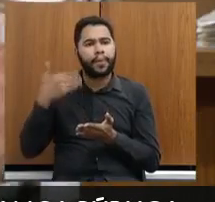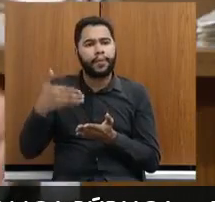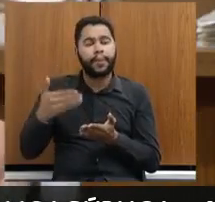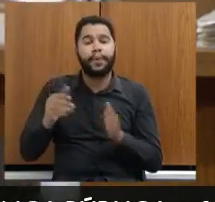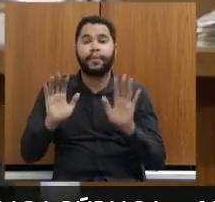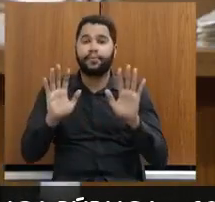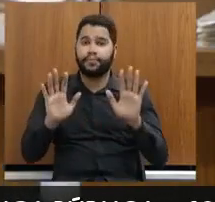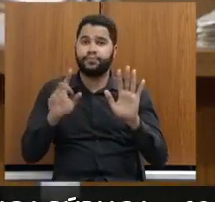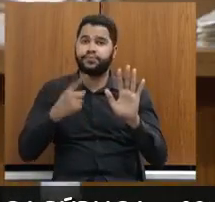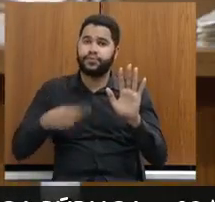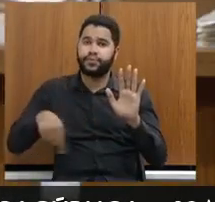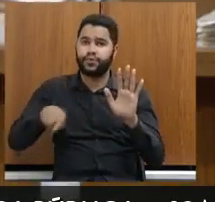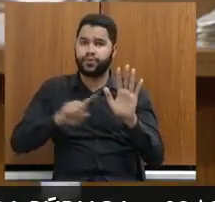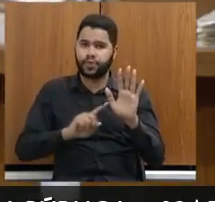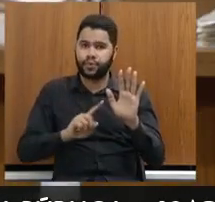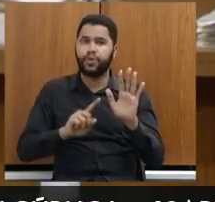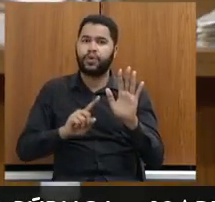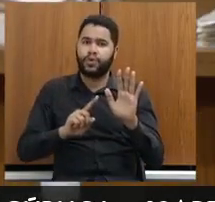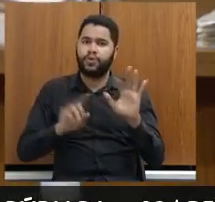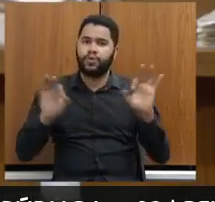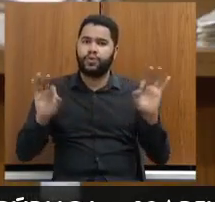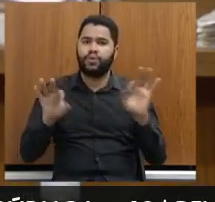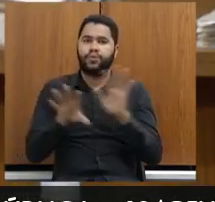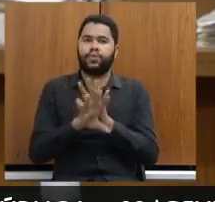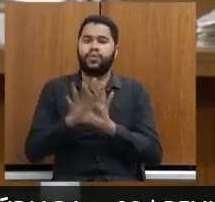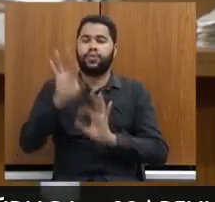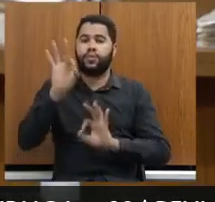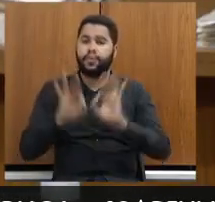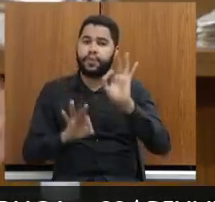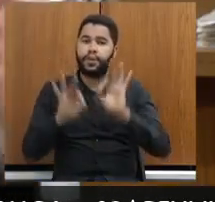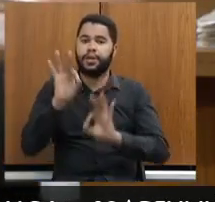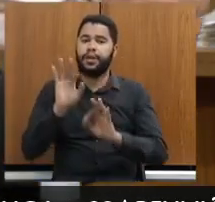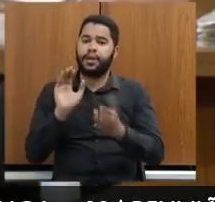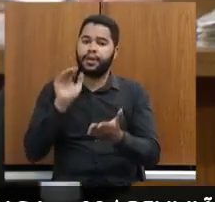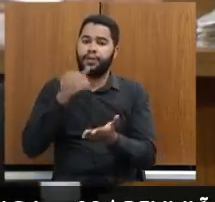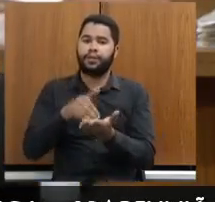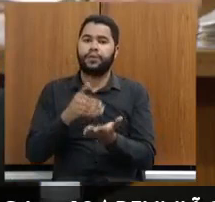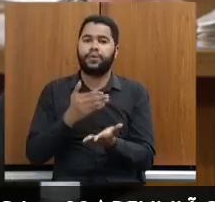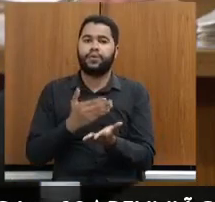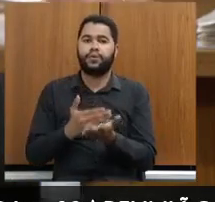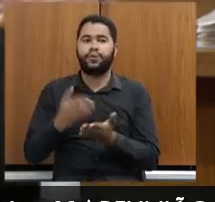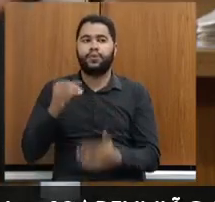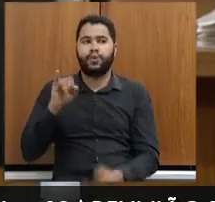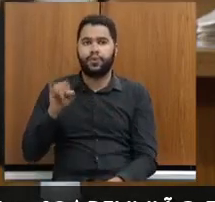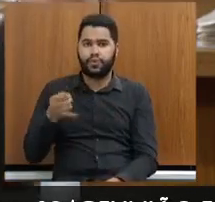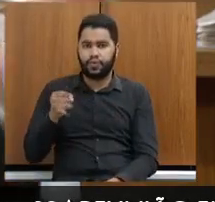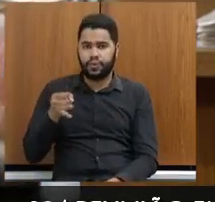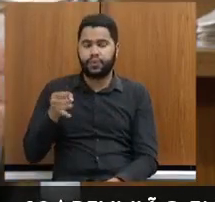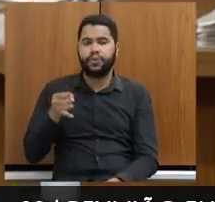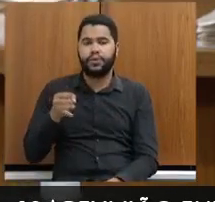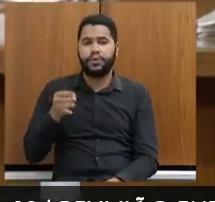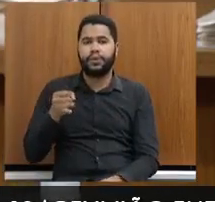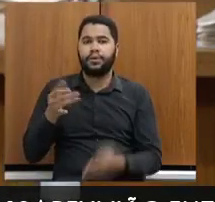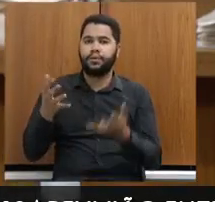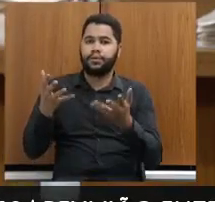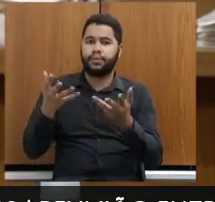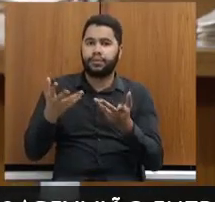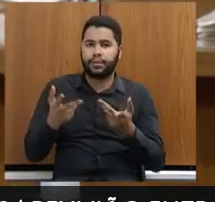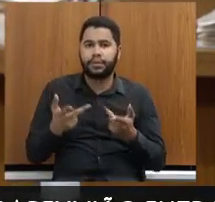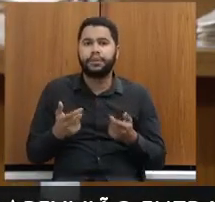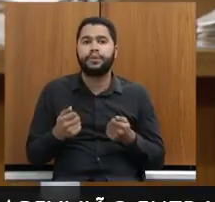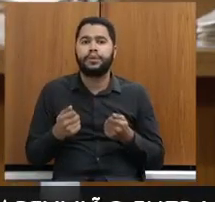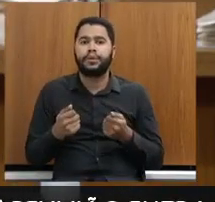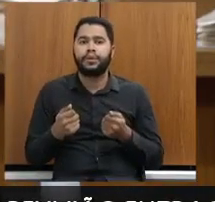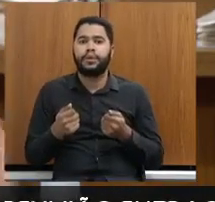mas nós estaremos aí fechando um planejamento até o começo de Janeiro para atendermos